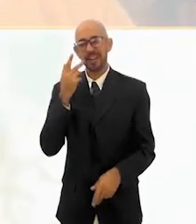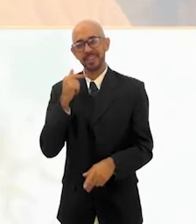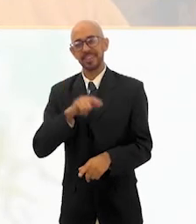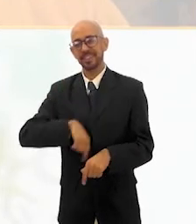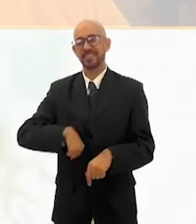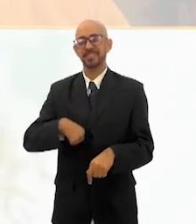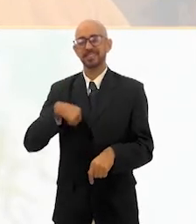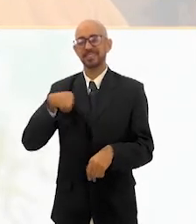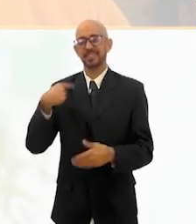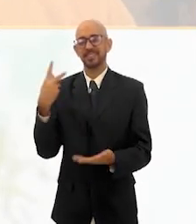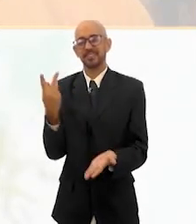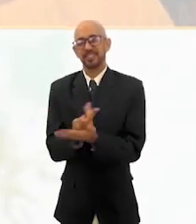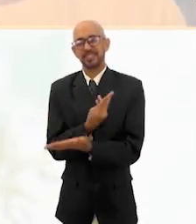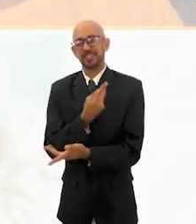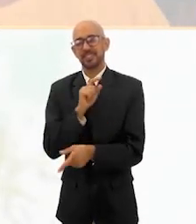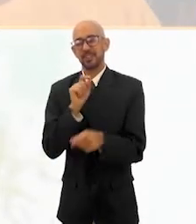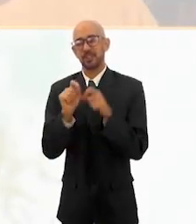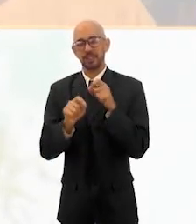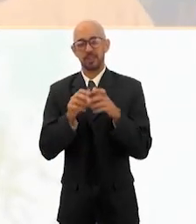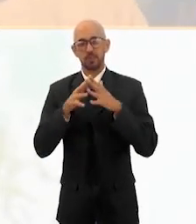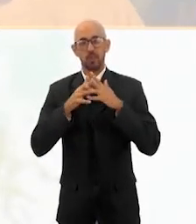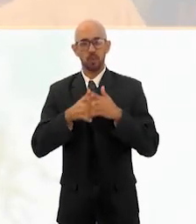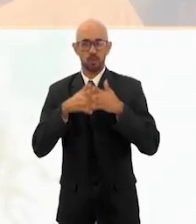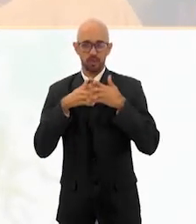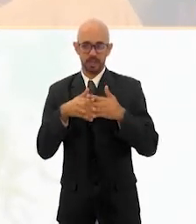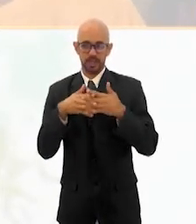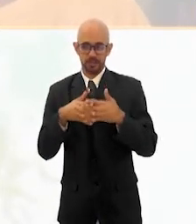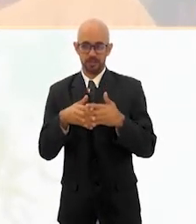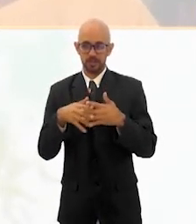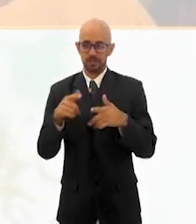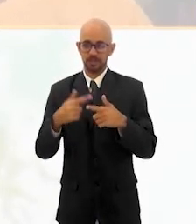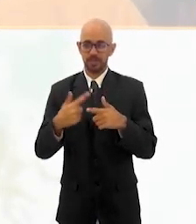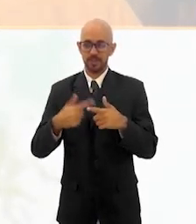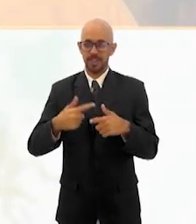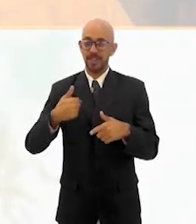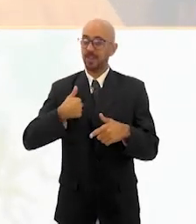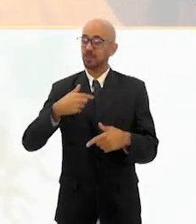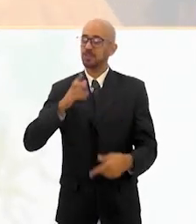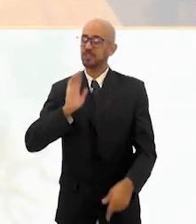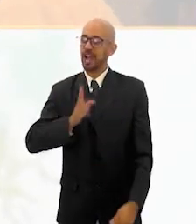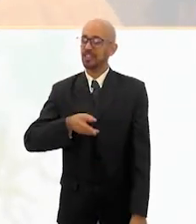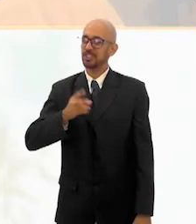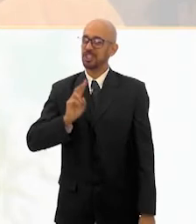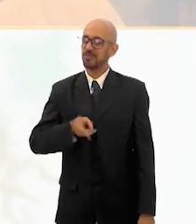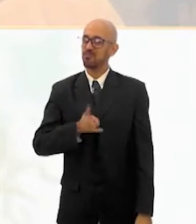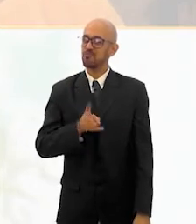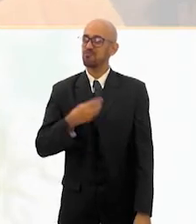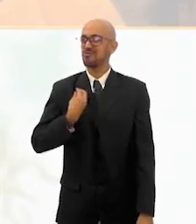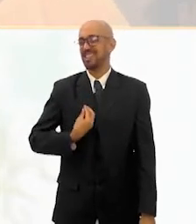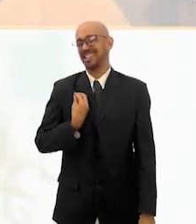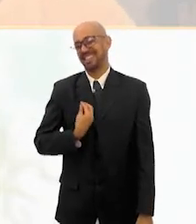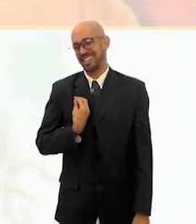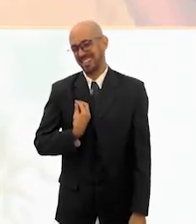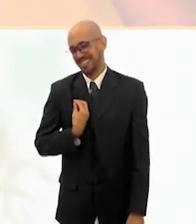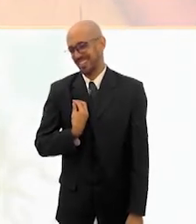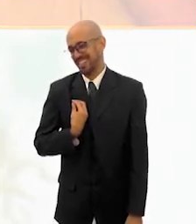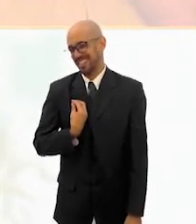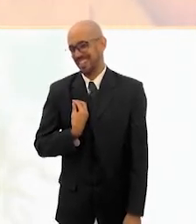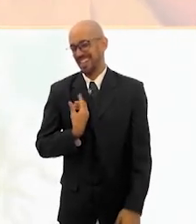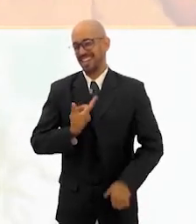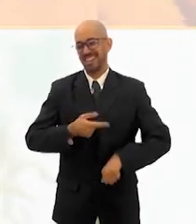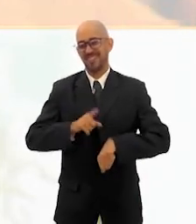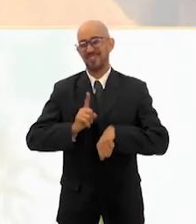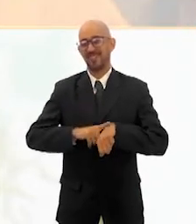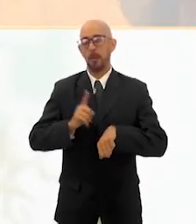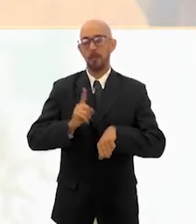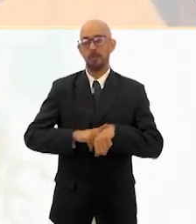Fortaleza, até um pouquinho de Fortaleza depois foi um pouco complicado, porque aí eu já era imortal, né? Tava na casa Ah, tá. seguinte, aí foi uma